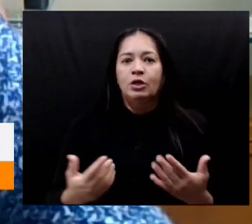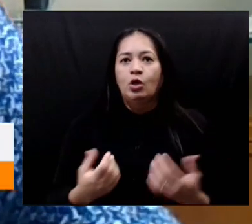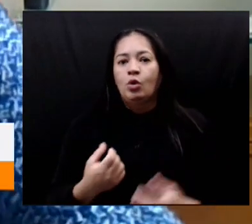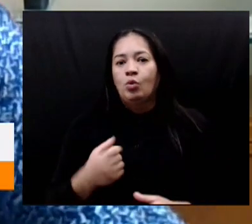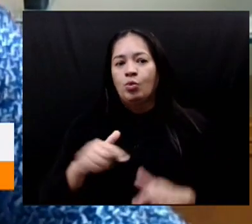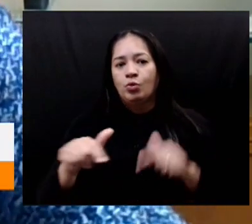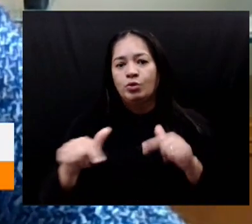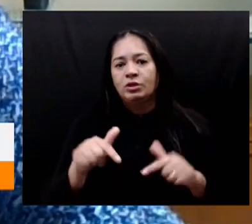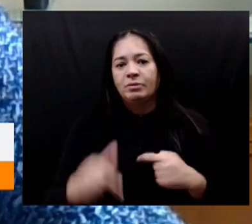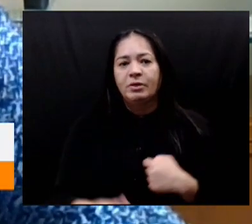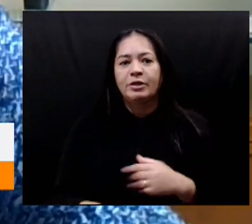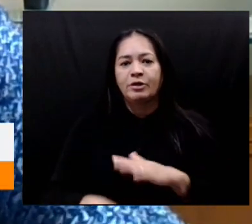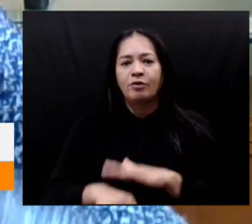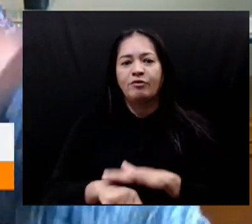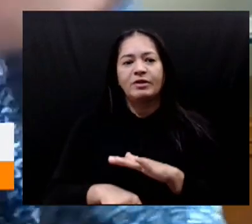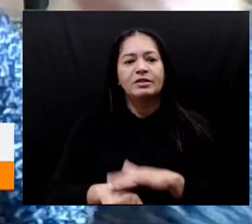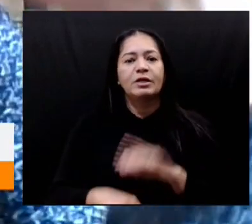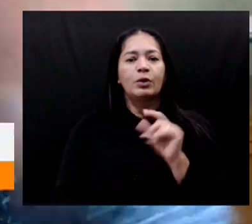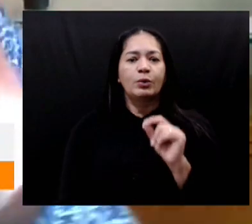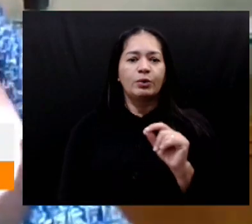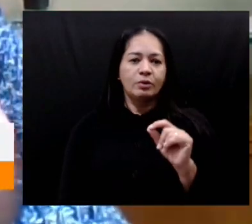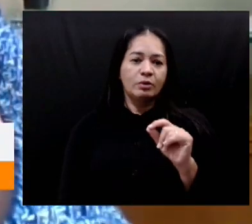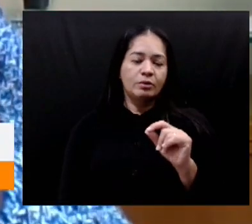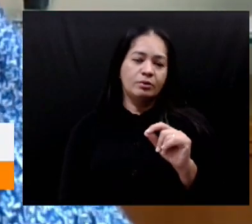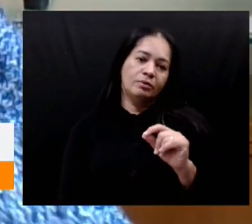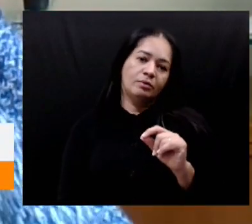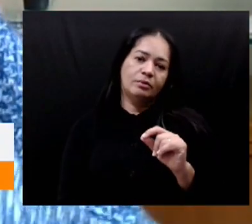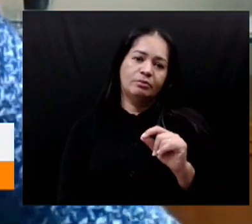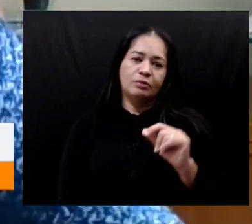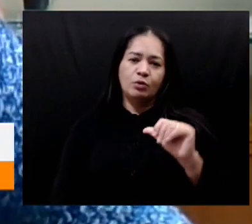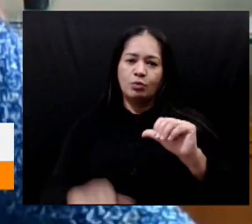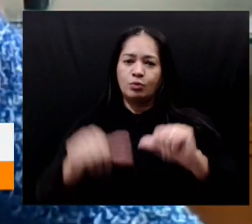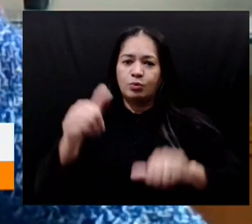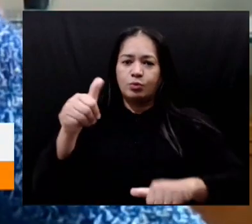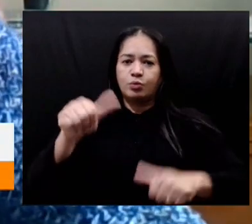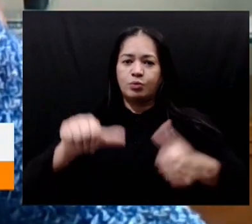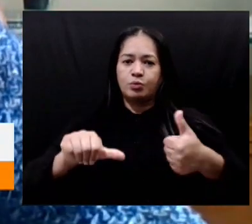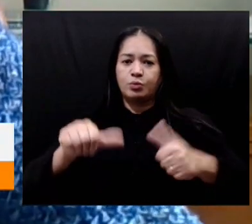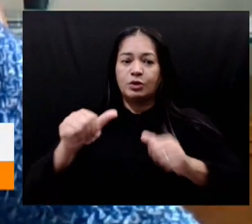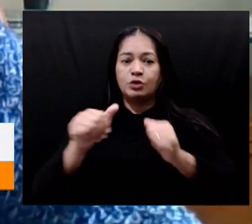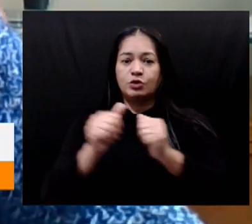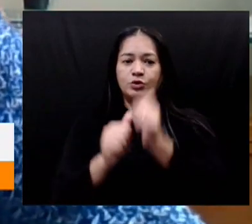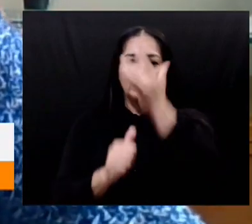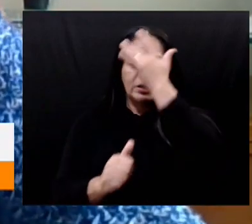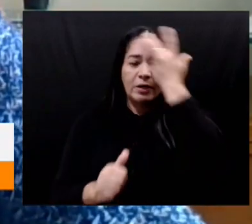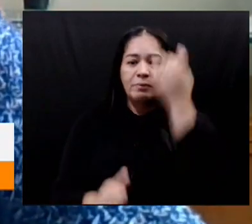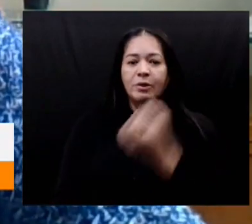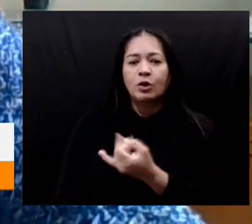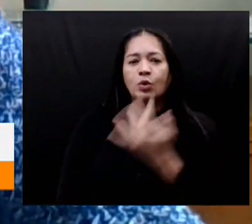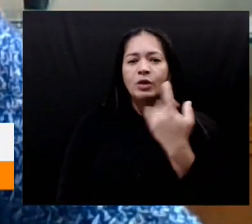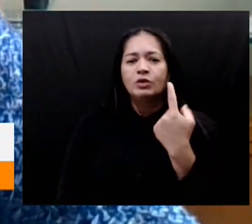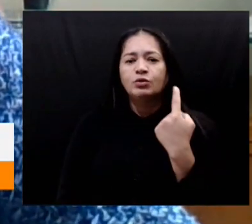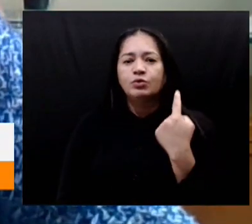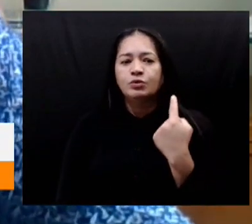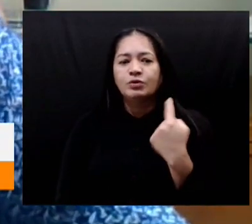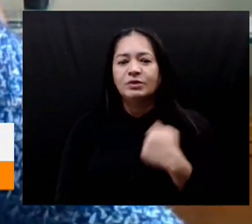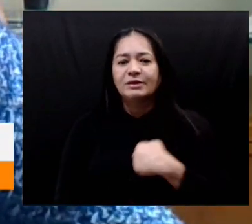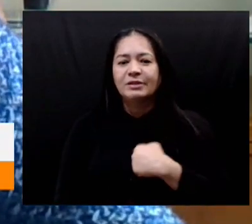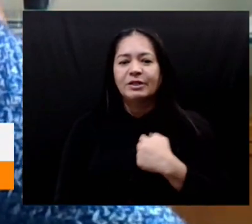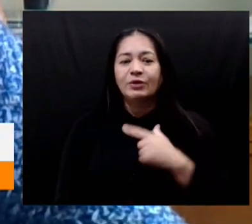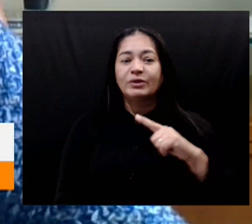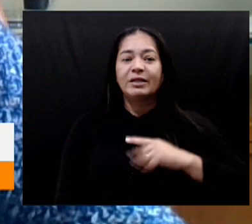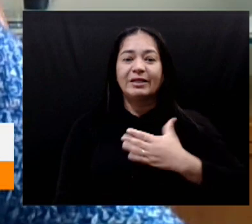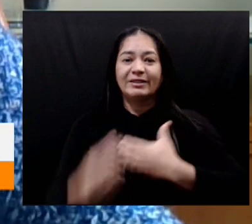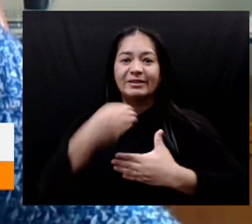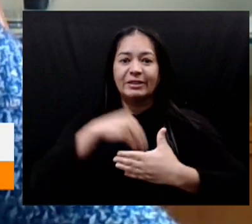no consultório é avaliar junto com a pessoa quantos eus existe dentro dela.